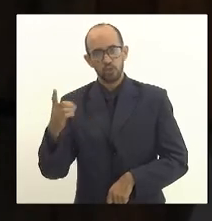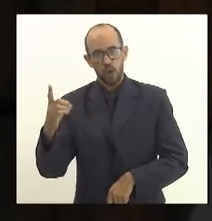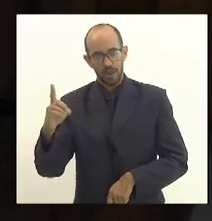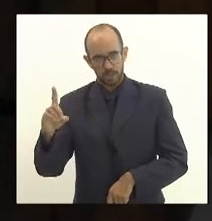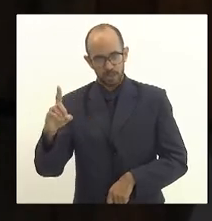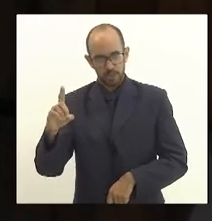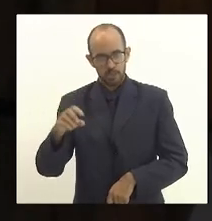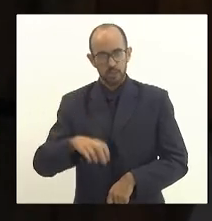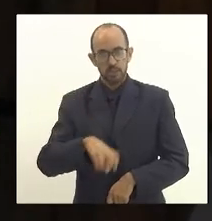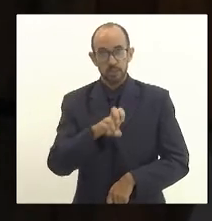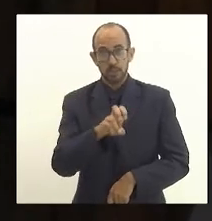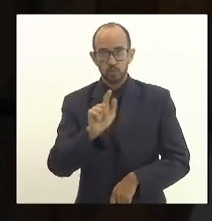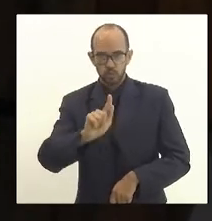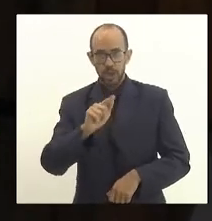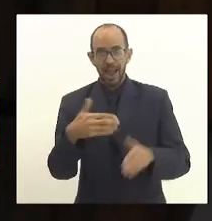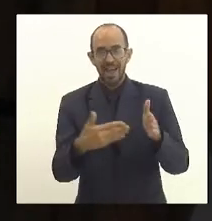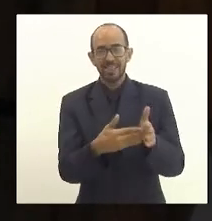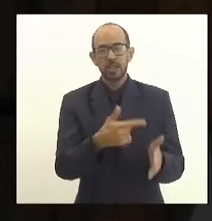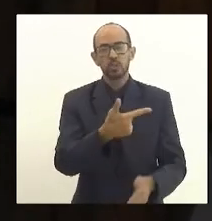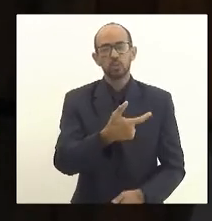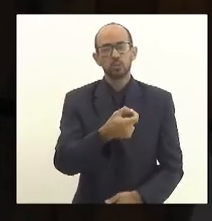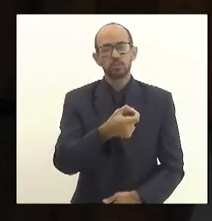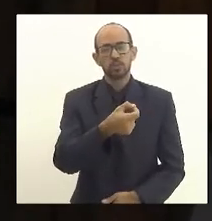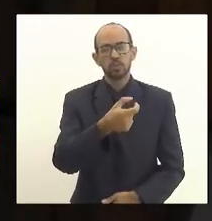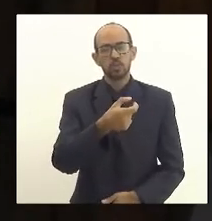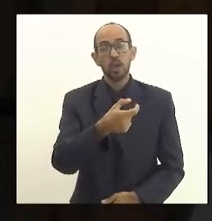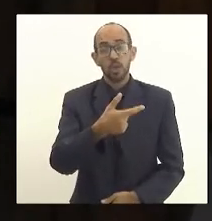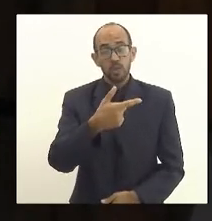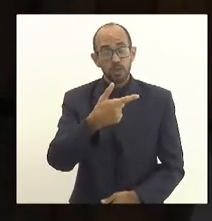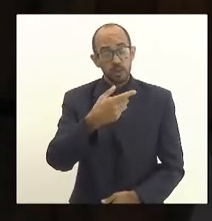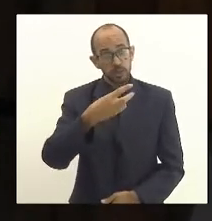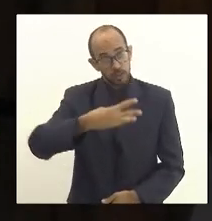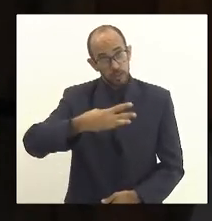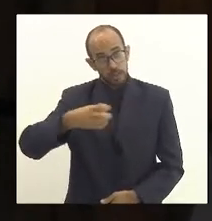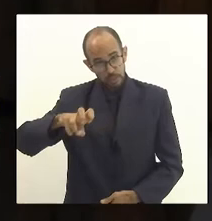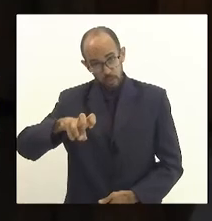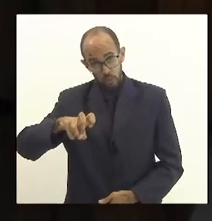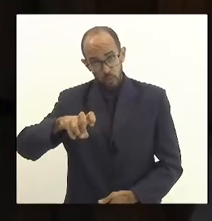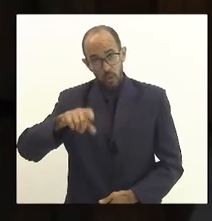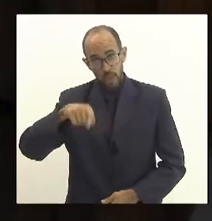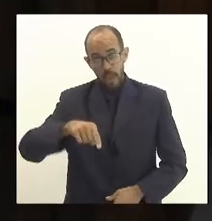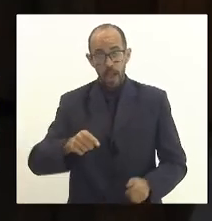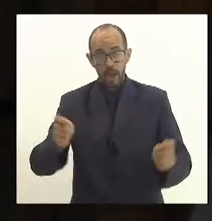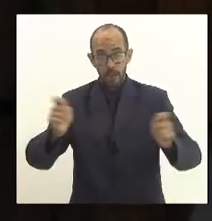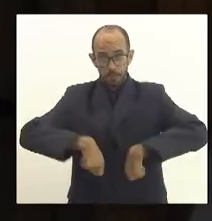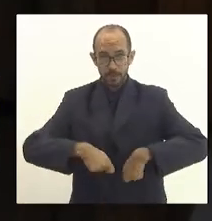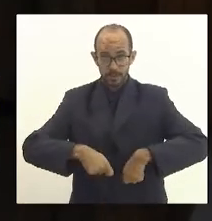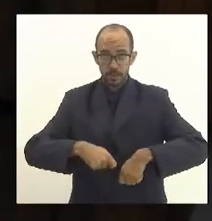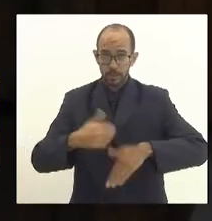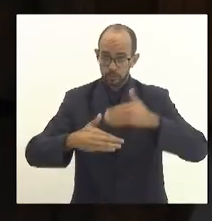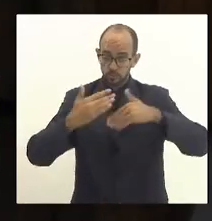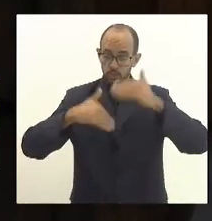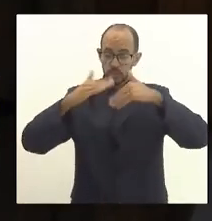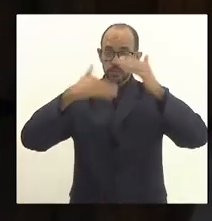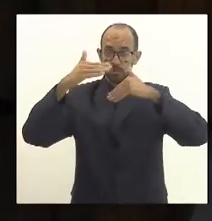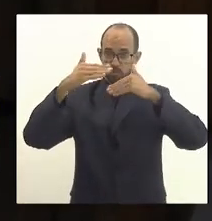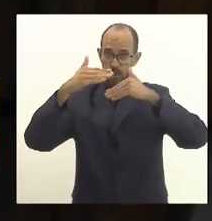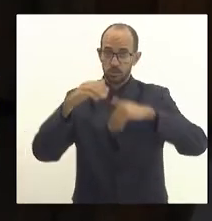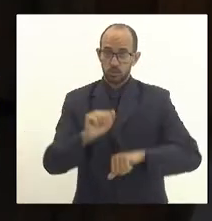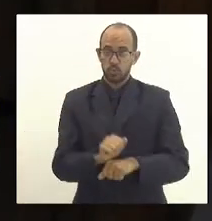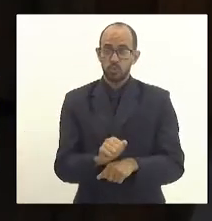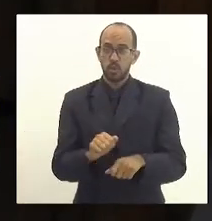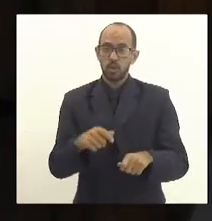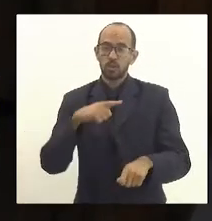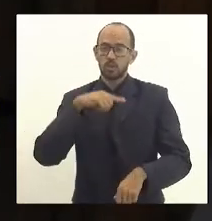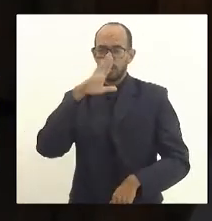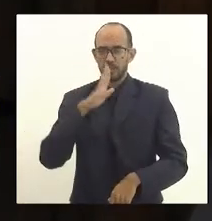até 2035. É isso que estima-se que a economia brasileira, que o PIB brasileiro vai crescer somente com o 5G.